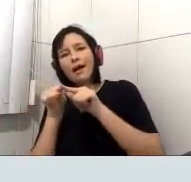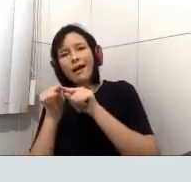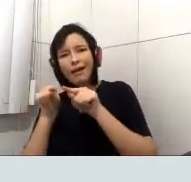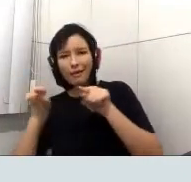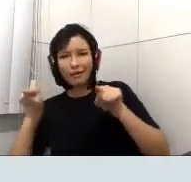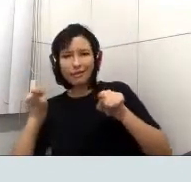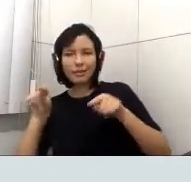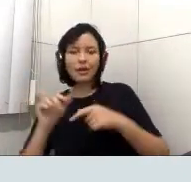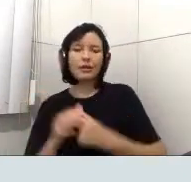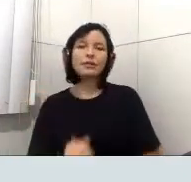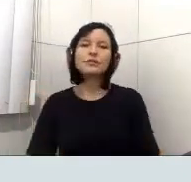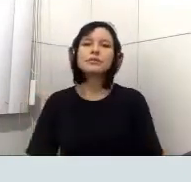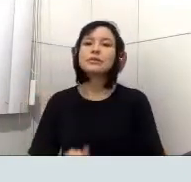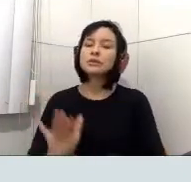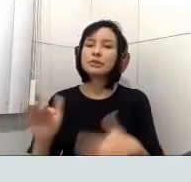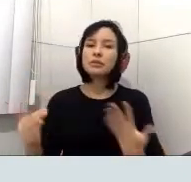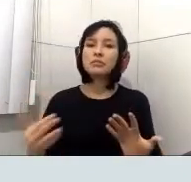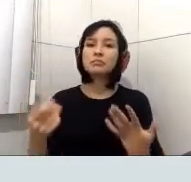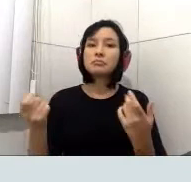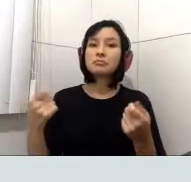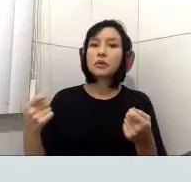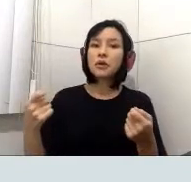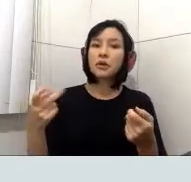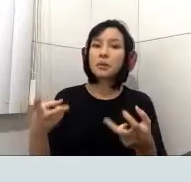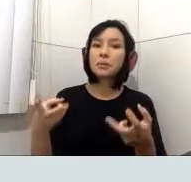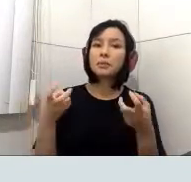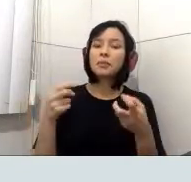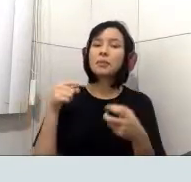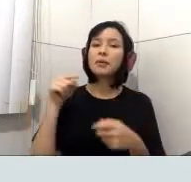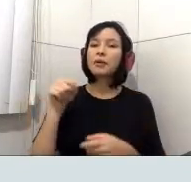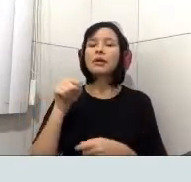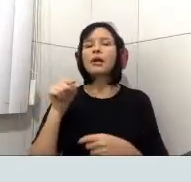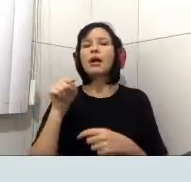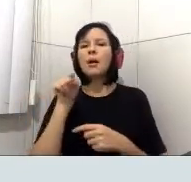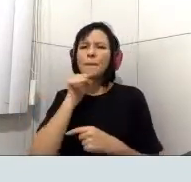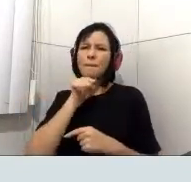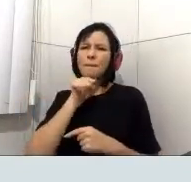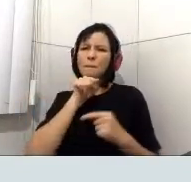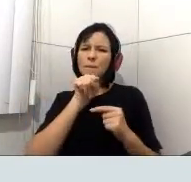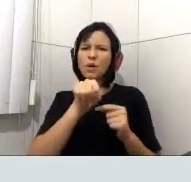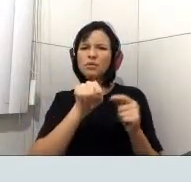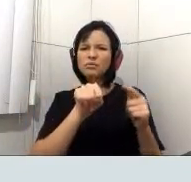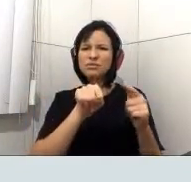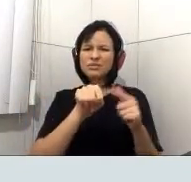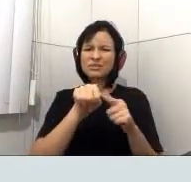Como vocês podem ver aí, o ponto ele não possui dimensão.